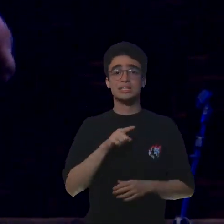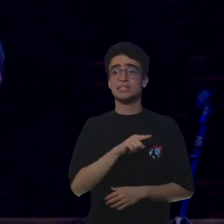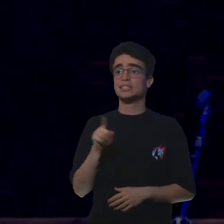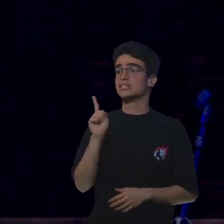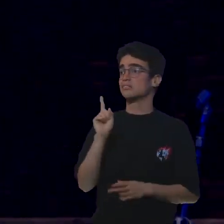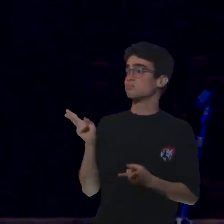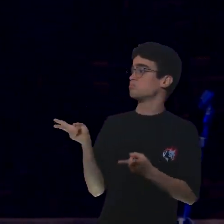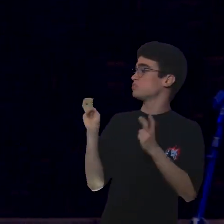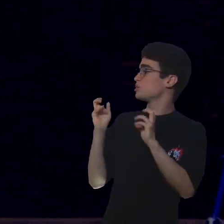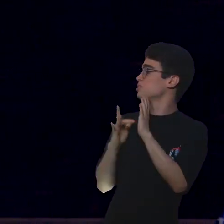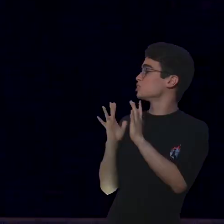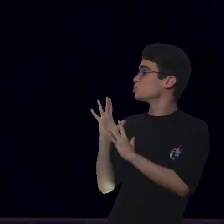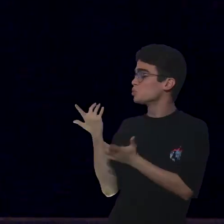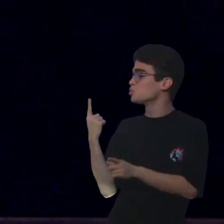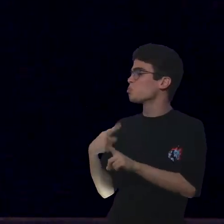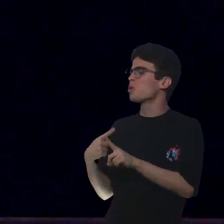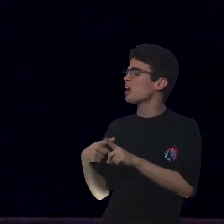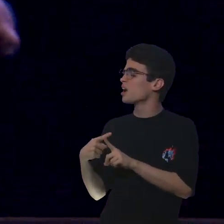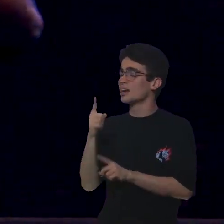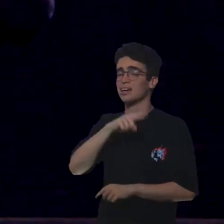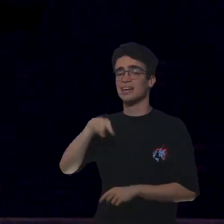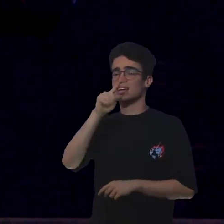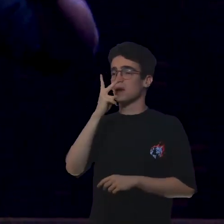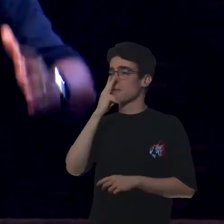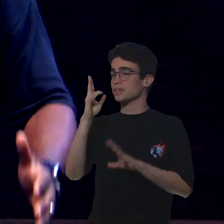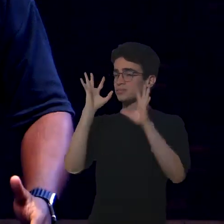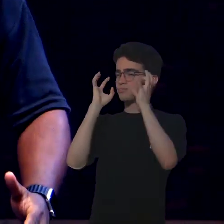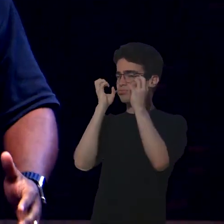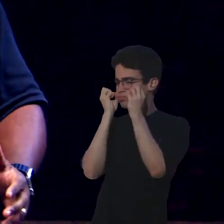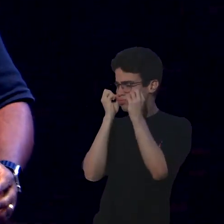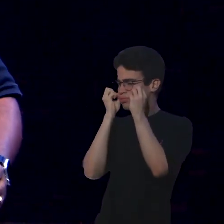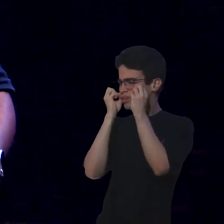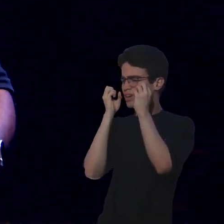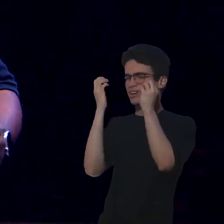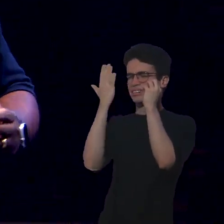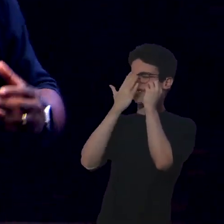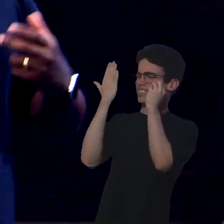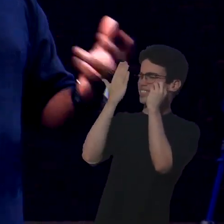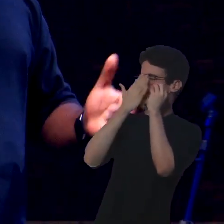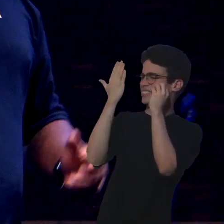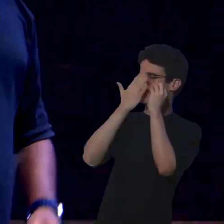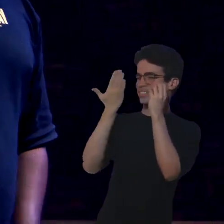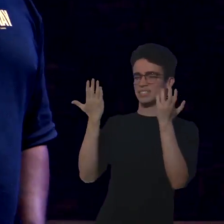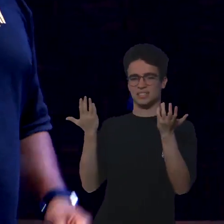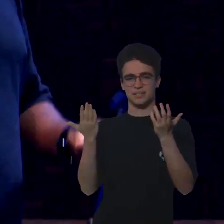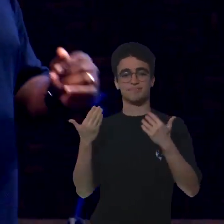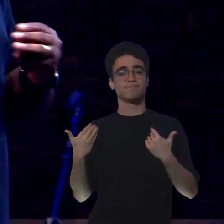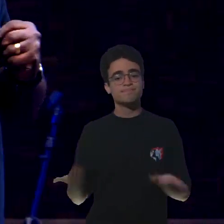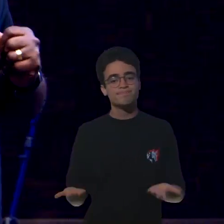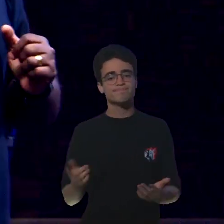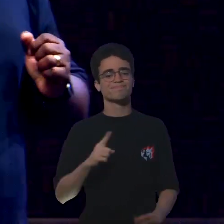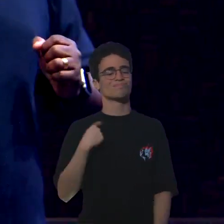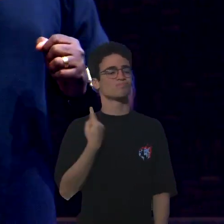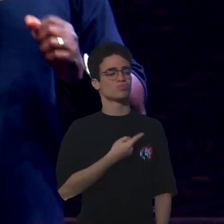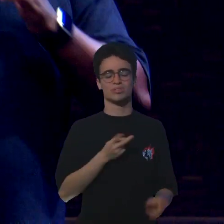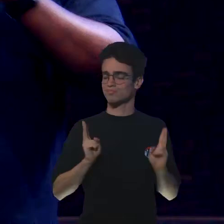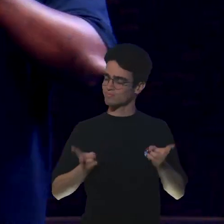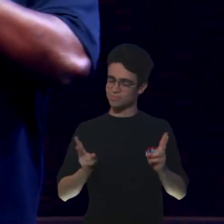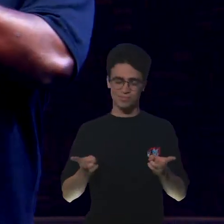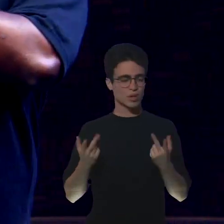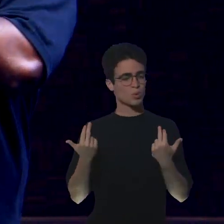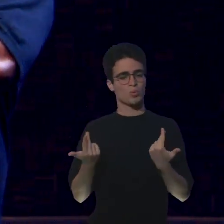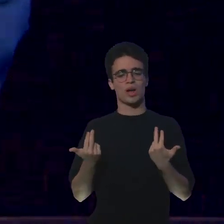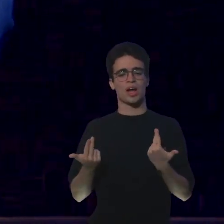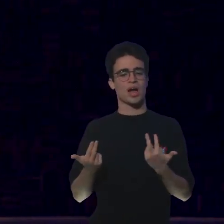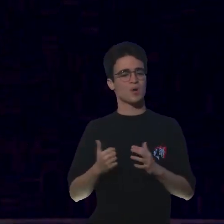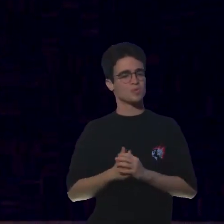Jesus porque eles estavam com os olhos meio que fechados para a caminhada. Na nossa vida não é diferente. Eles